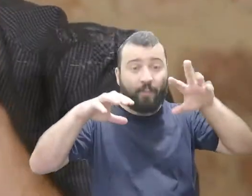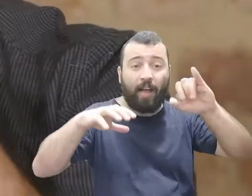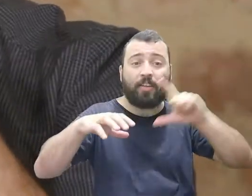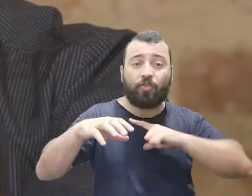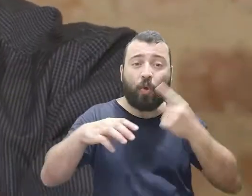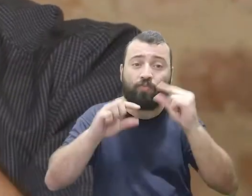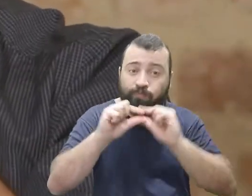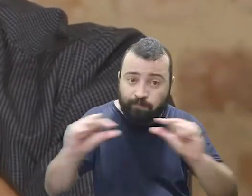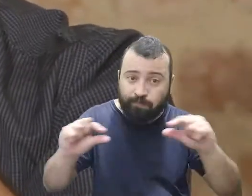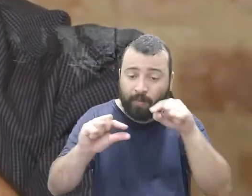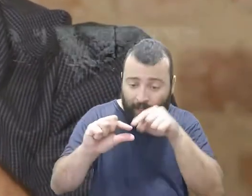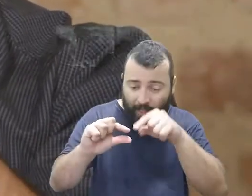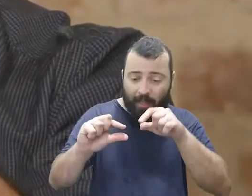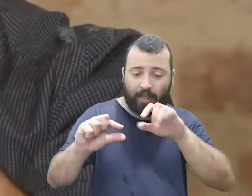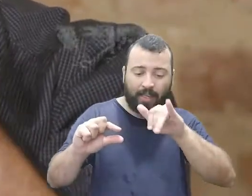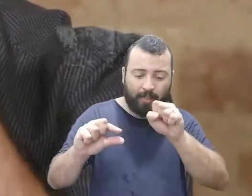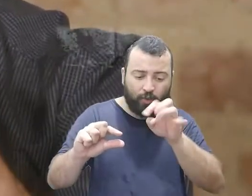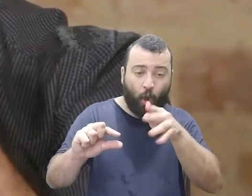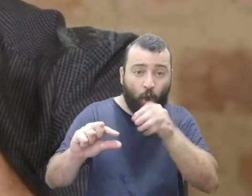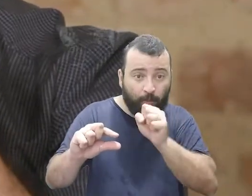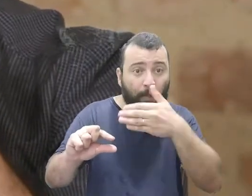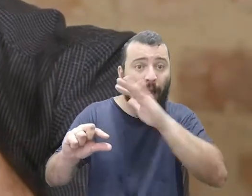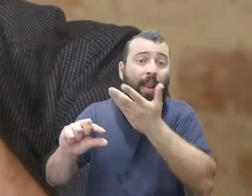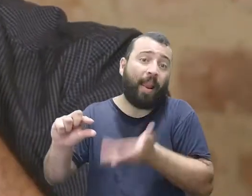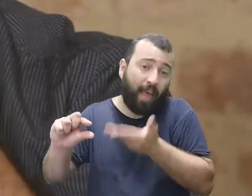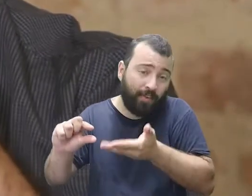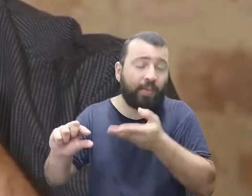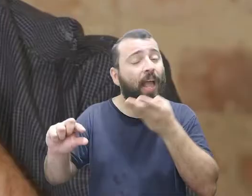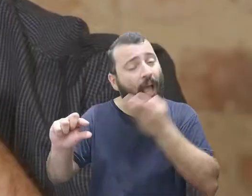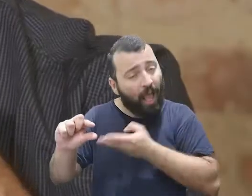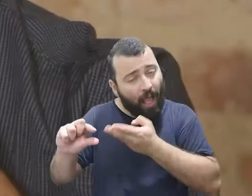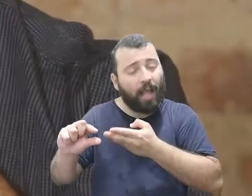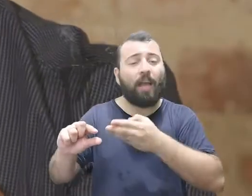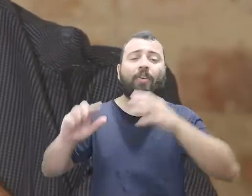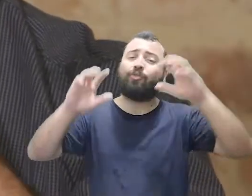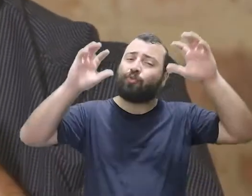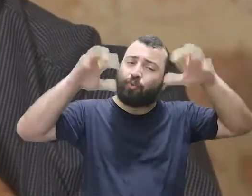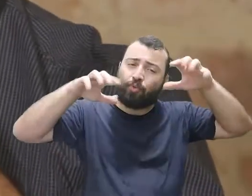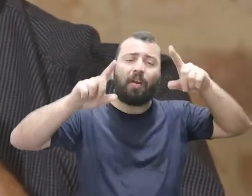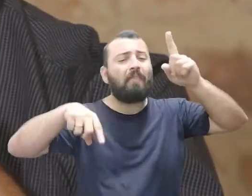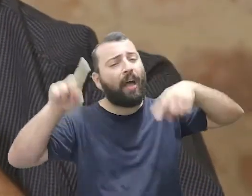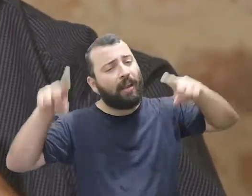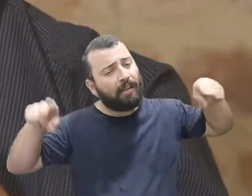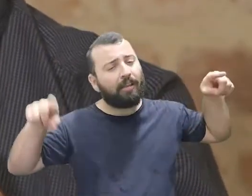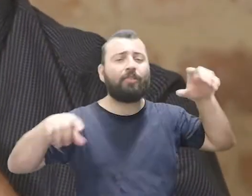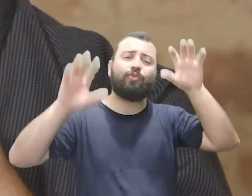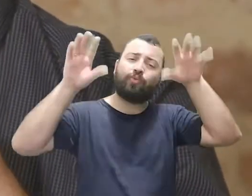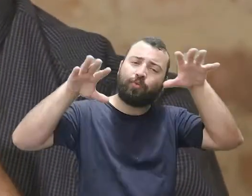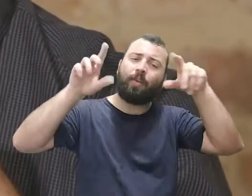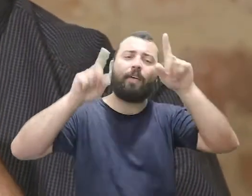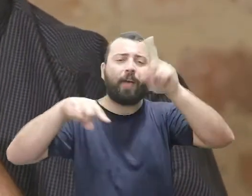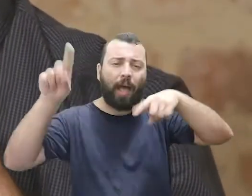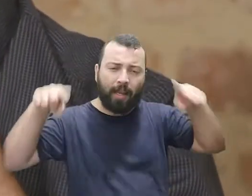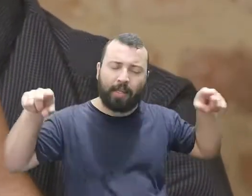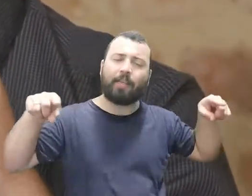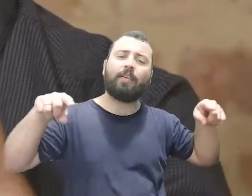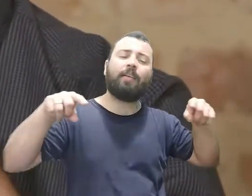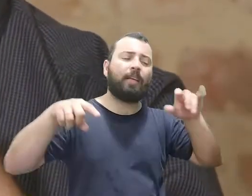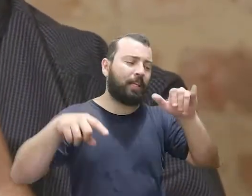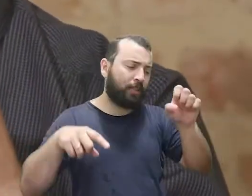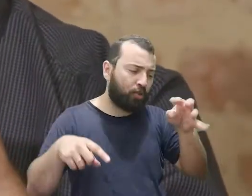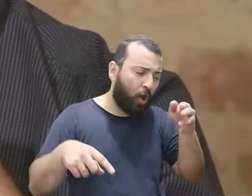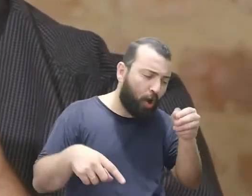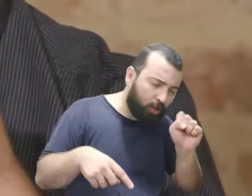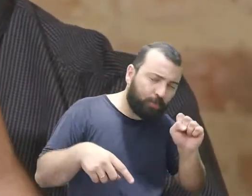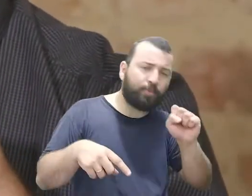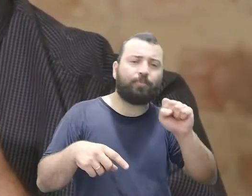uma camadinha com isótopos de oxigênios mais leves. E assim, à medida que a chuva vai variando, e vai variando a composição